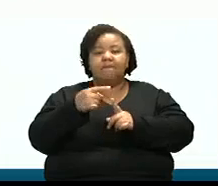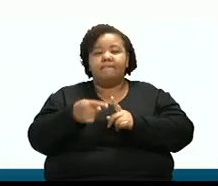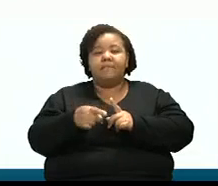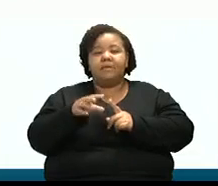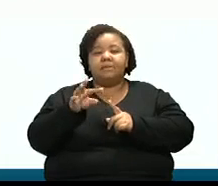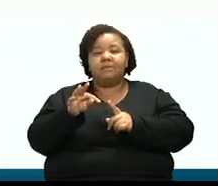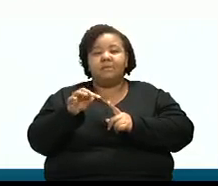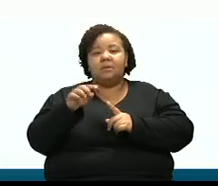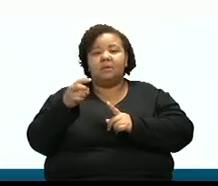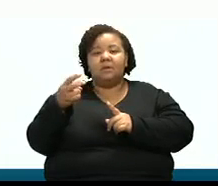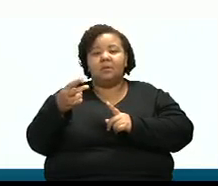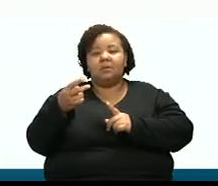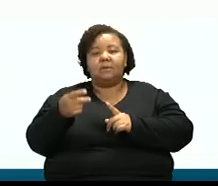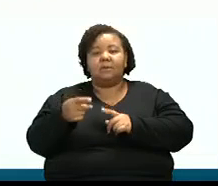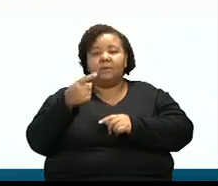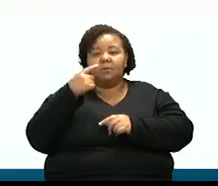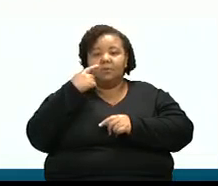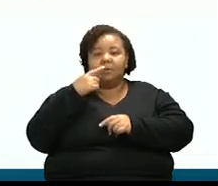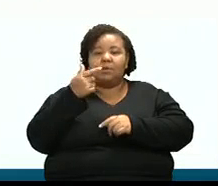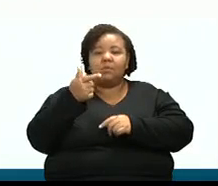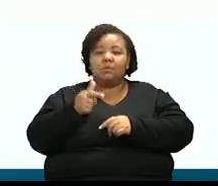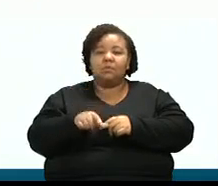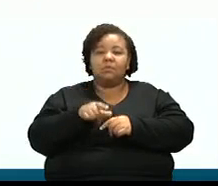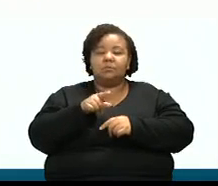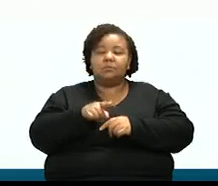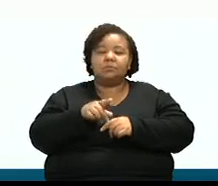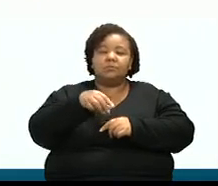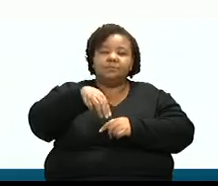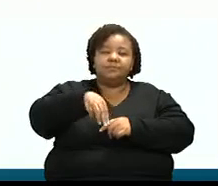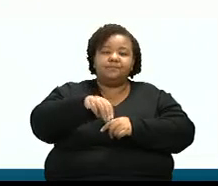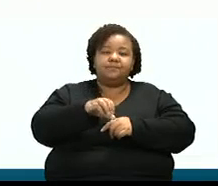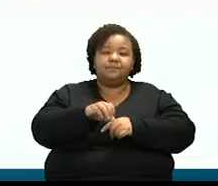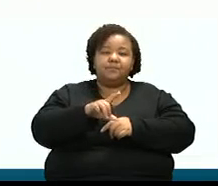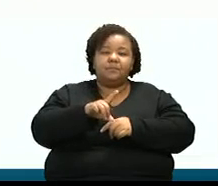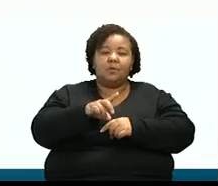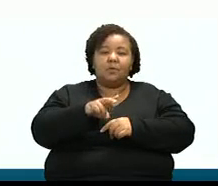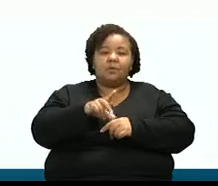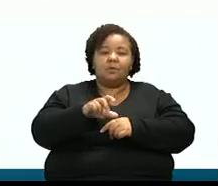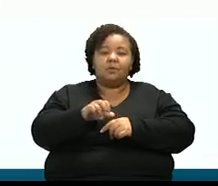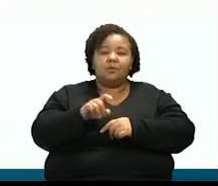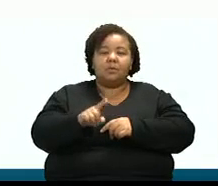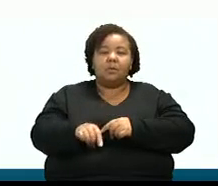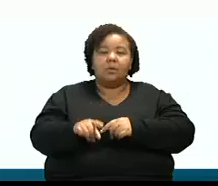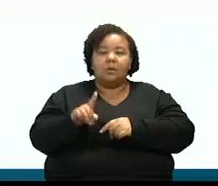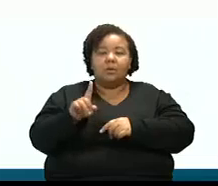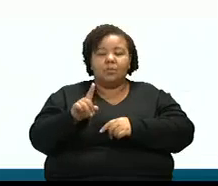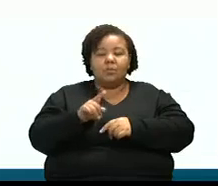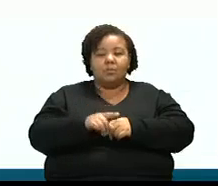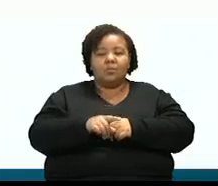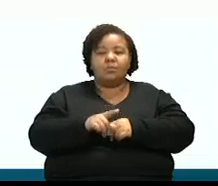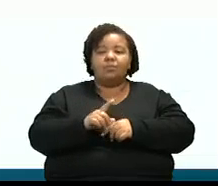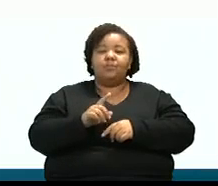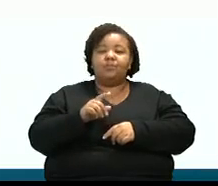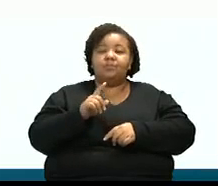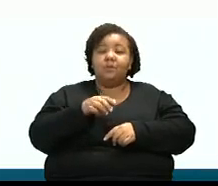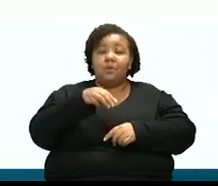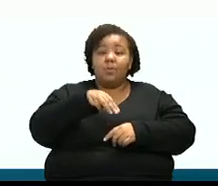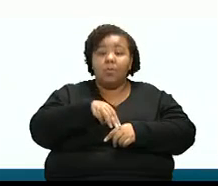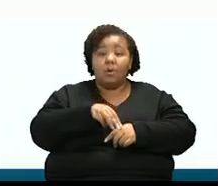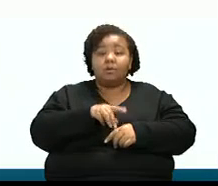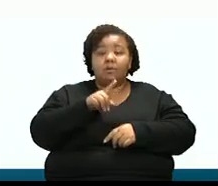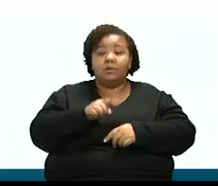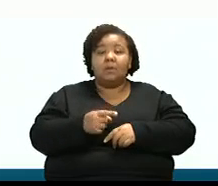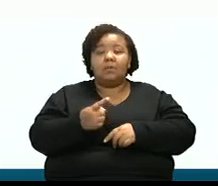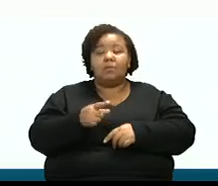ao quadrado, eu observo que nesse caso o módulo daquele vetor é 1. Sendo o módulo 1, então